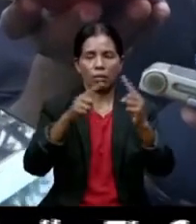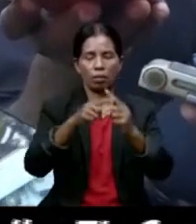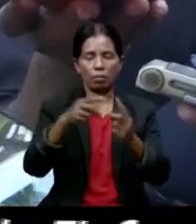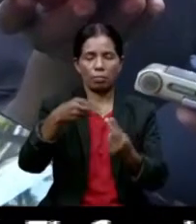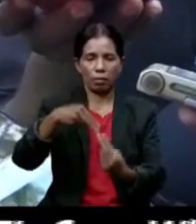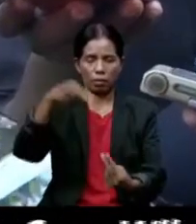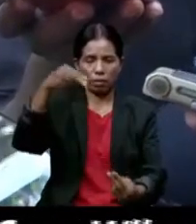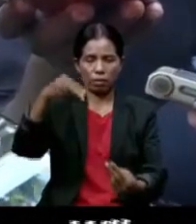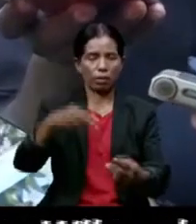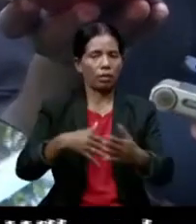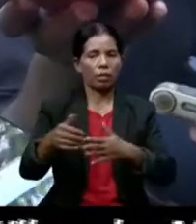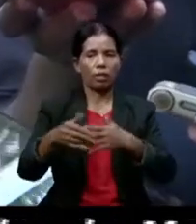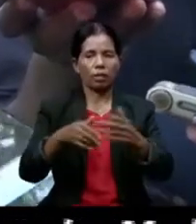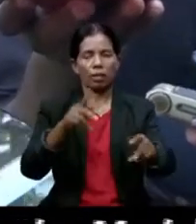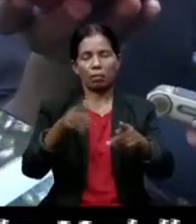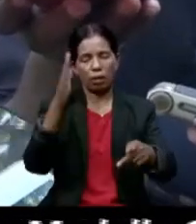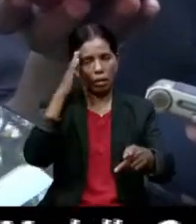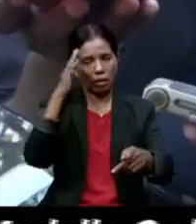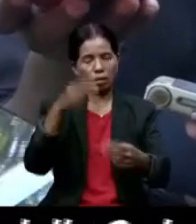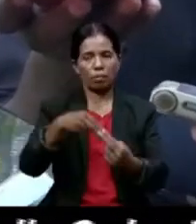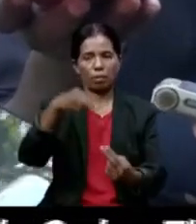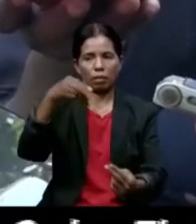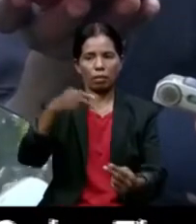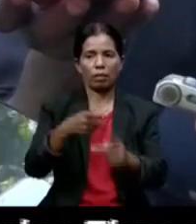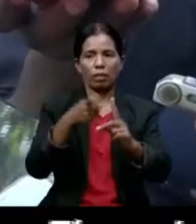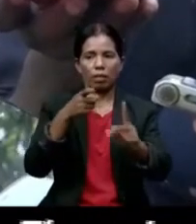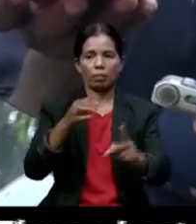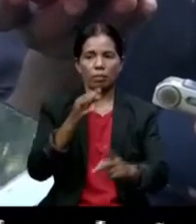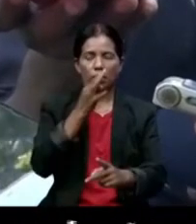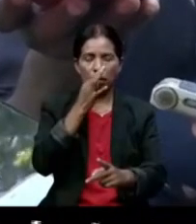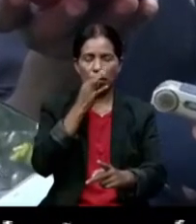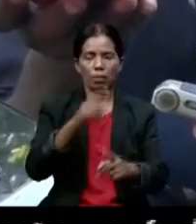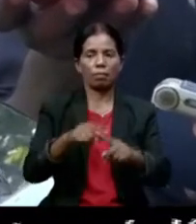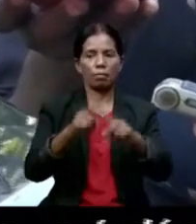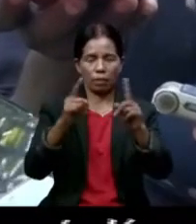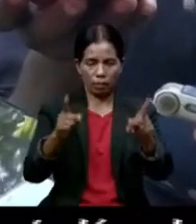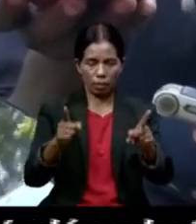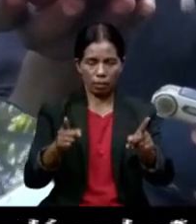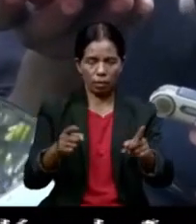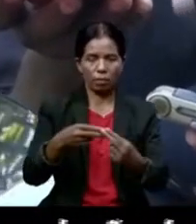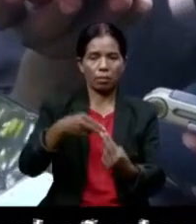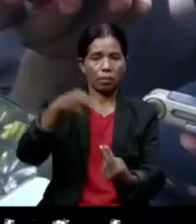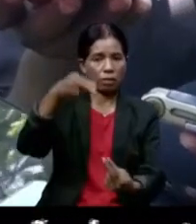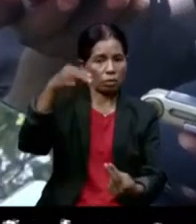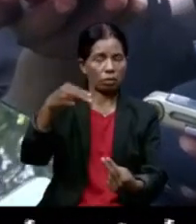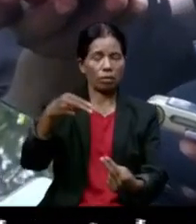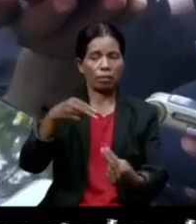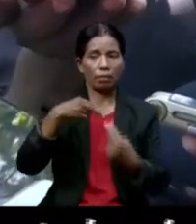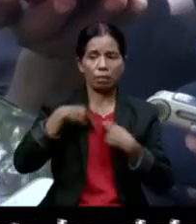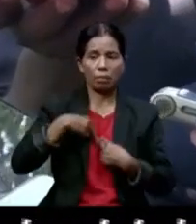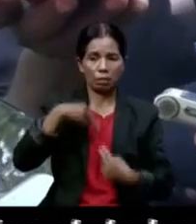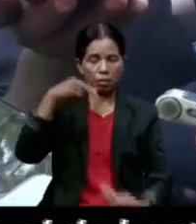malnutrição. Dala bara ke mahnoin katak malnutrição ne mai ditu si aihang. Mai be malnutrição ne ne